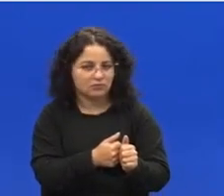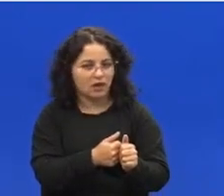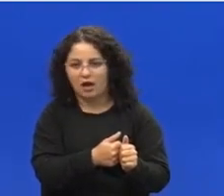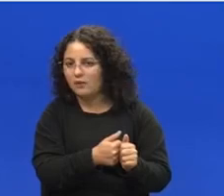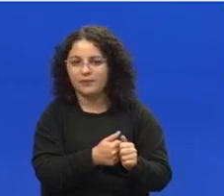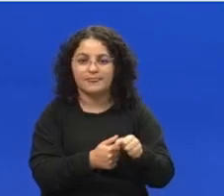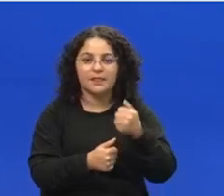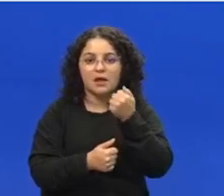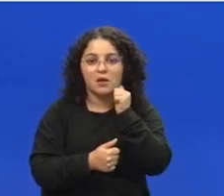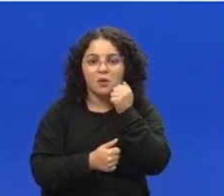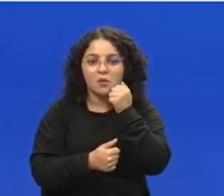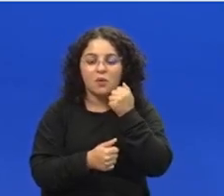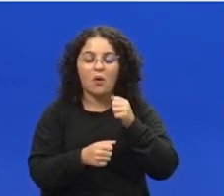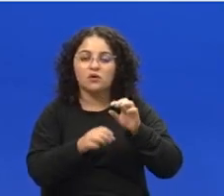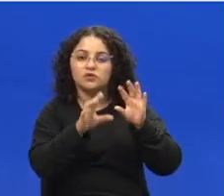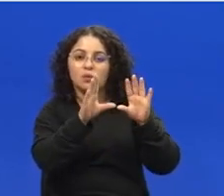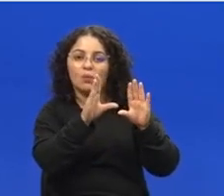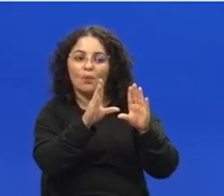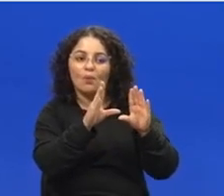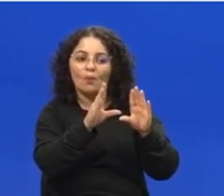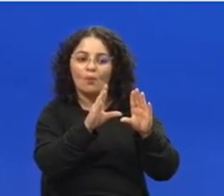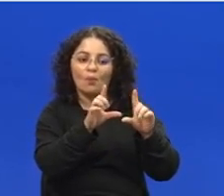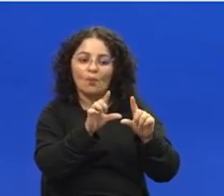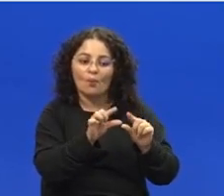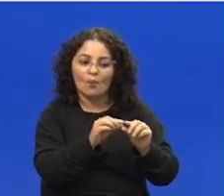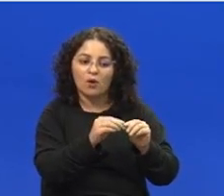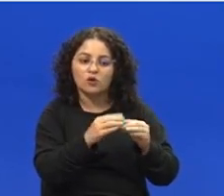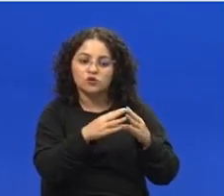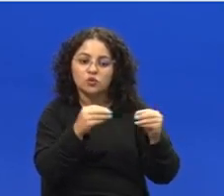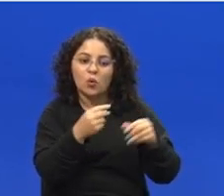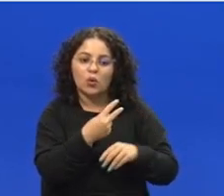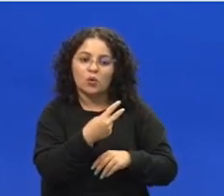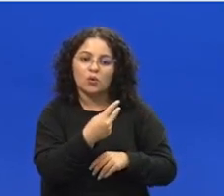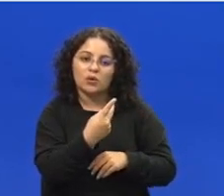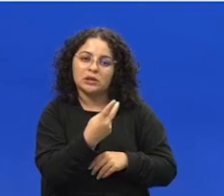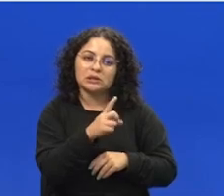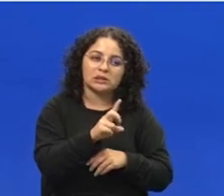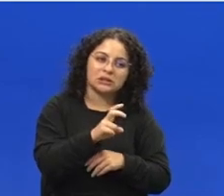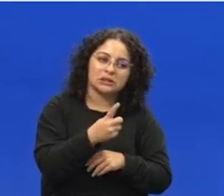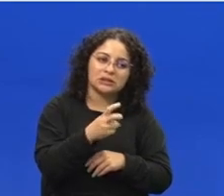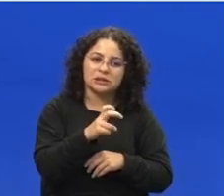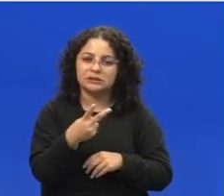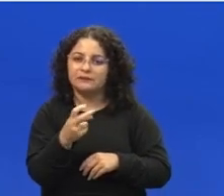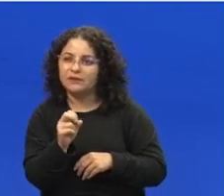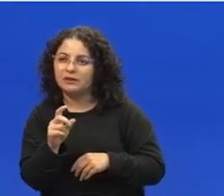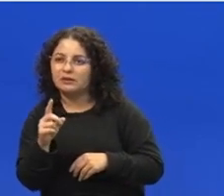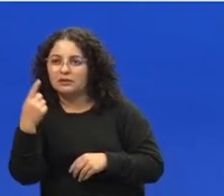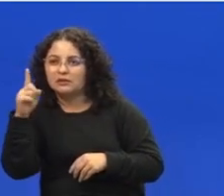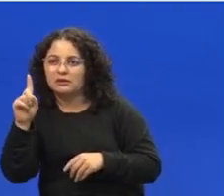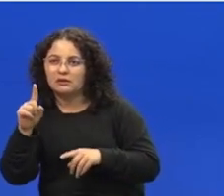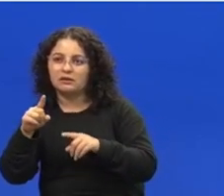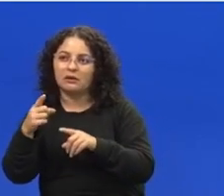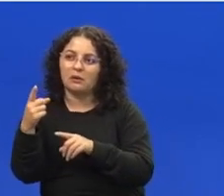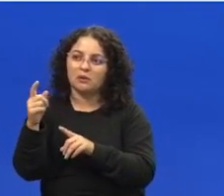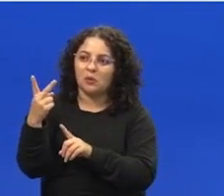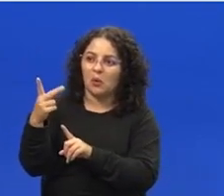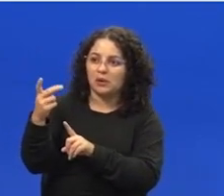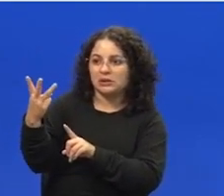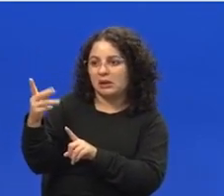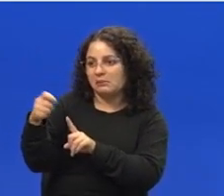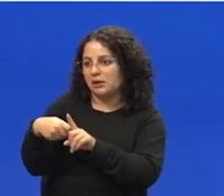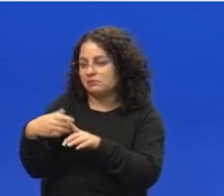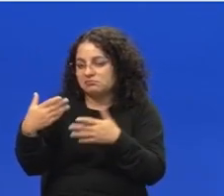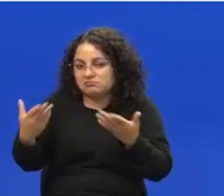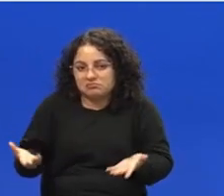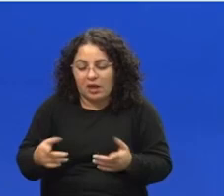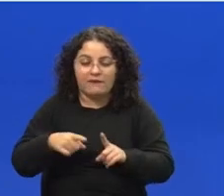o osso cicatriza em 15, 20 dias, 2, 3 meses. É muito variável, porque depende se é um